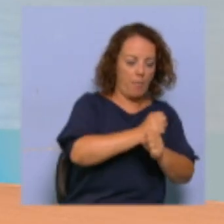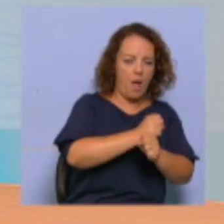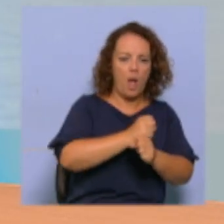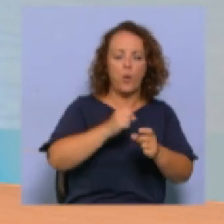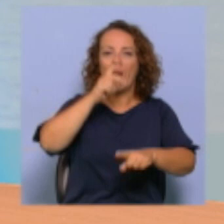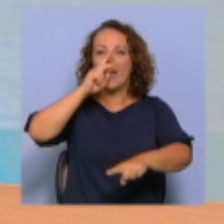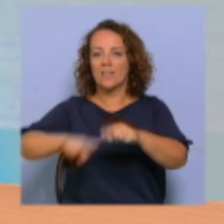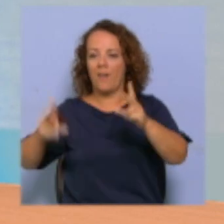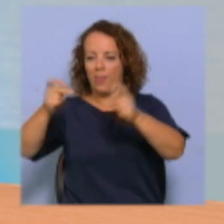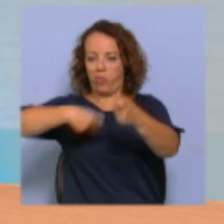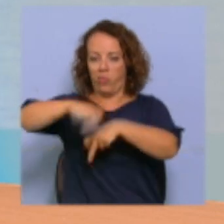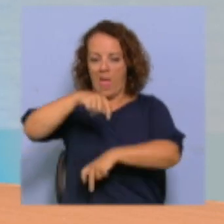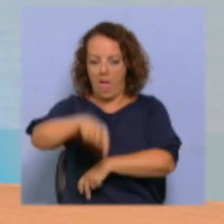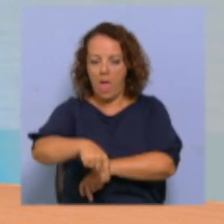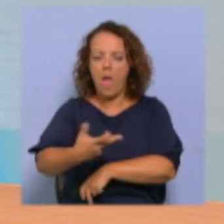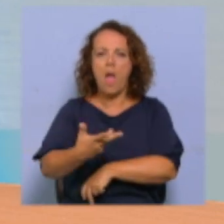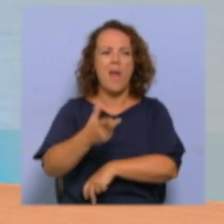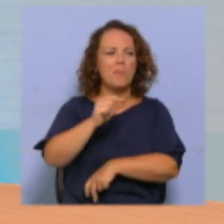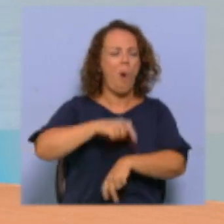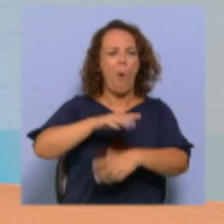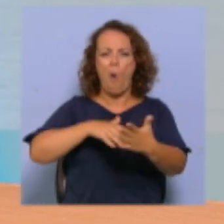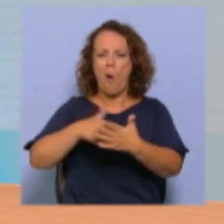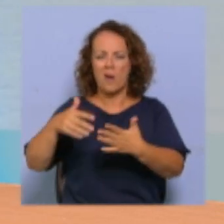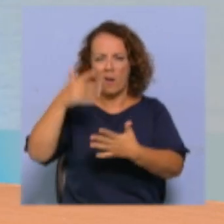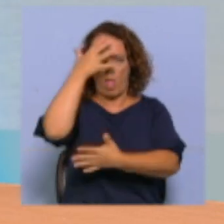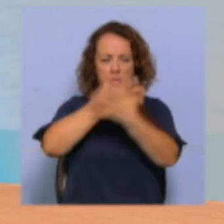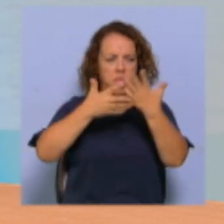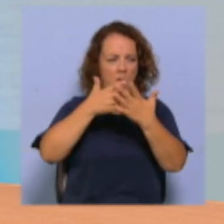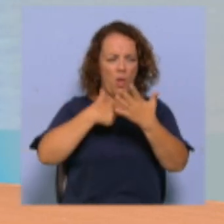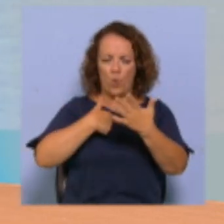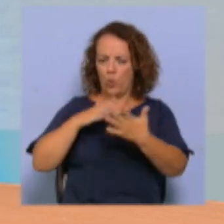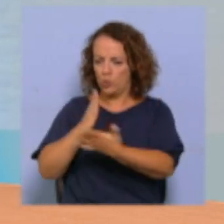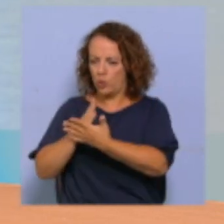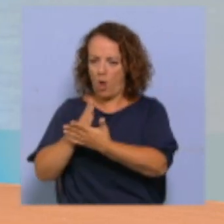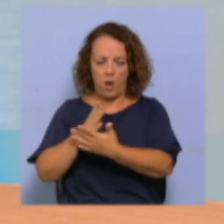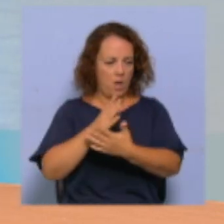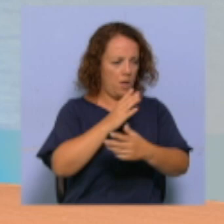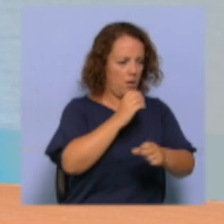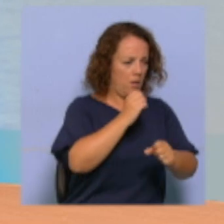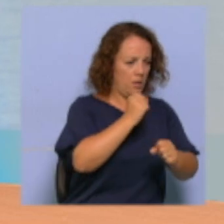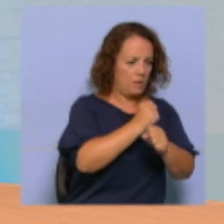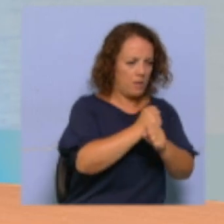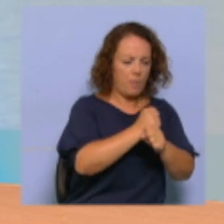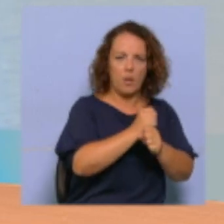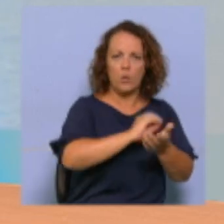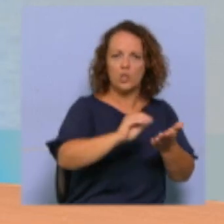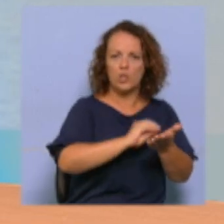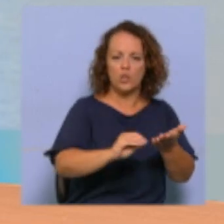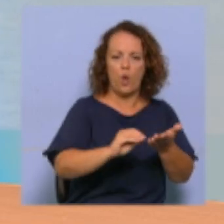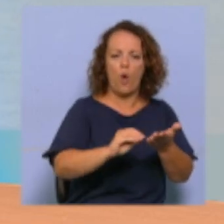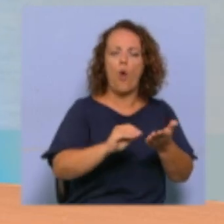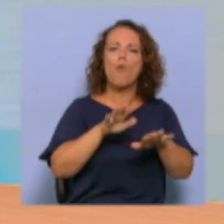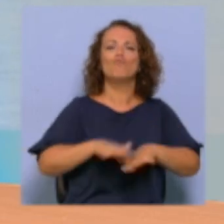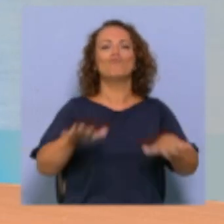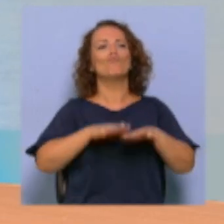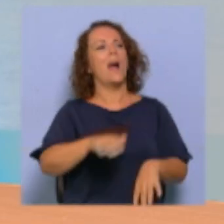já ninguém sabia bem onde estava na escola, ou no escritório, ou dentro de casa em ambiente familiar. O que